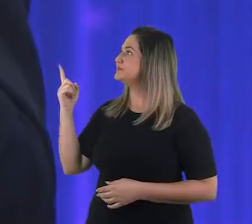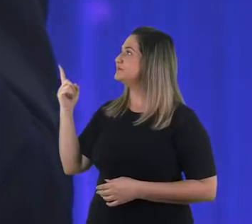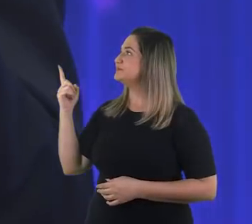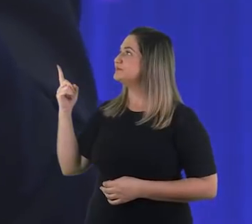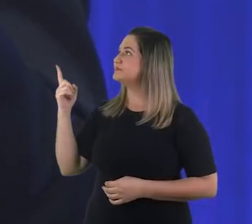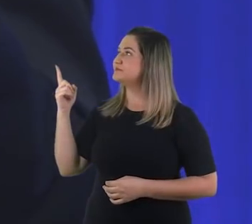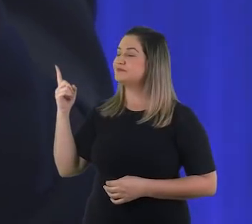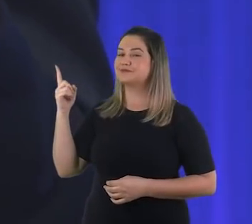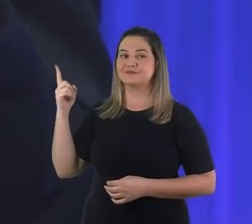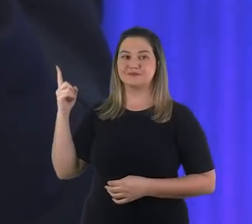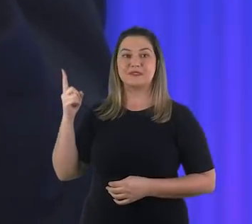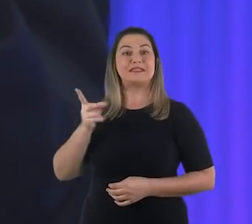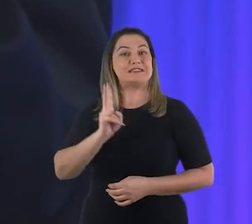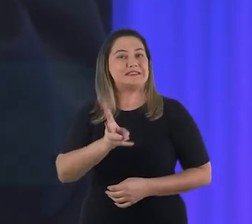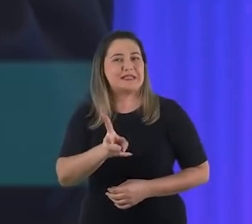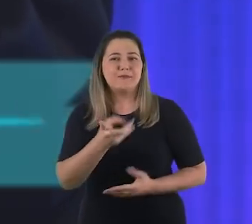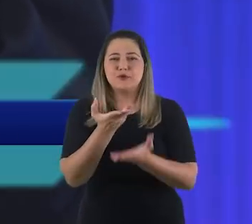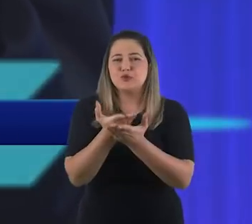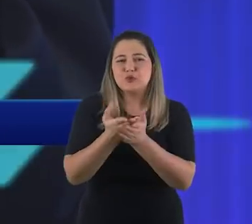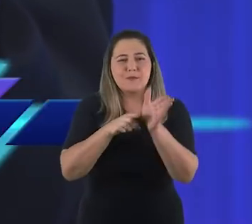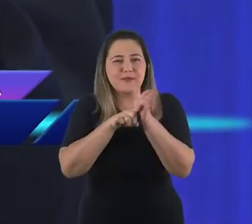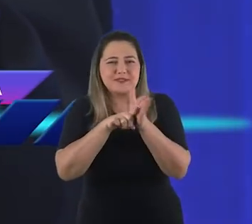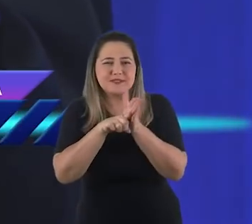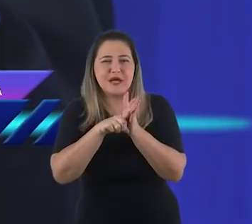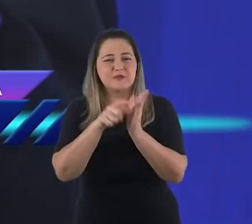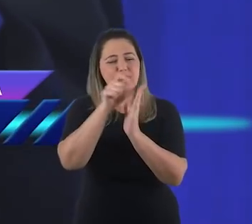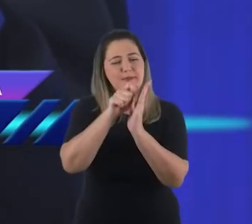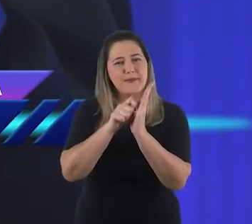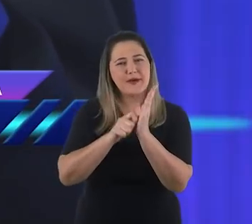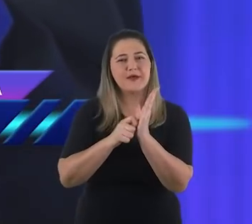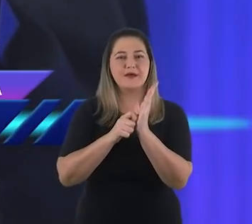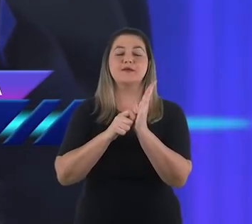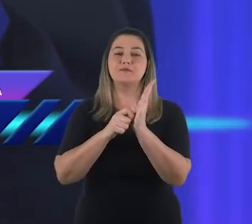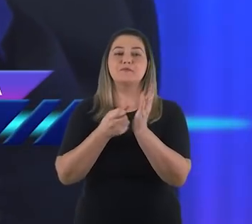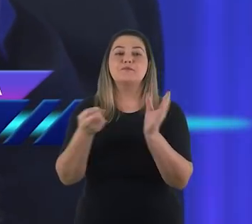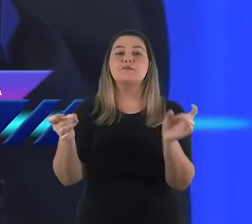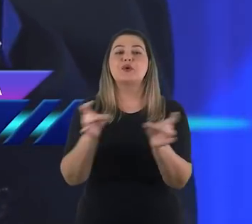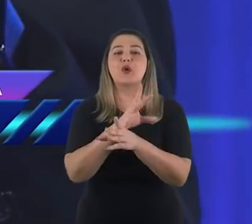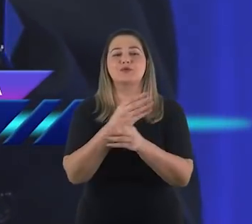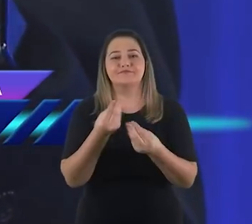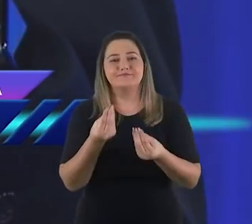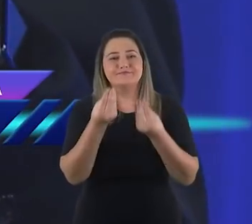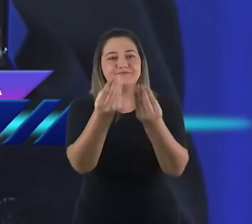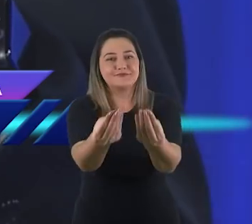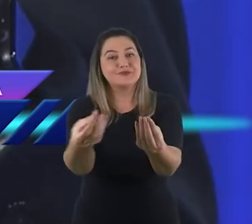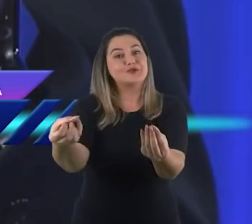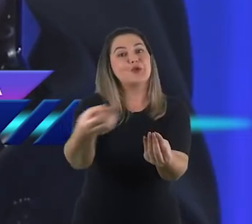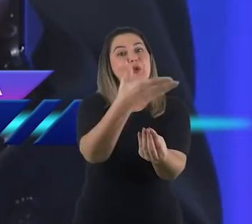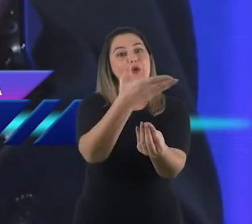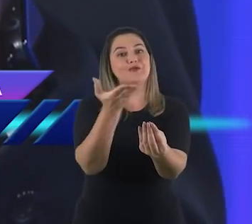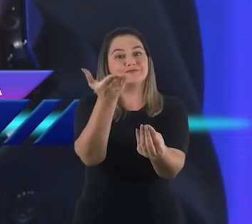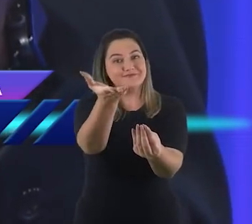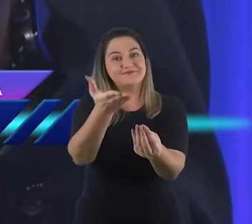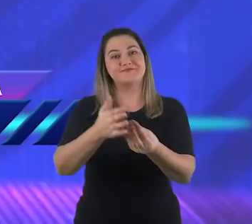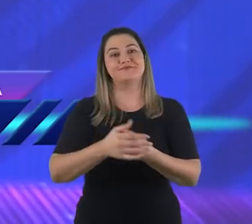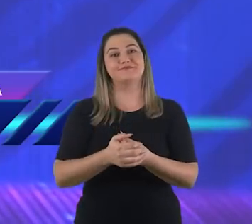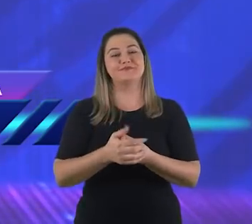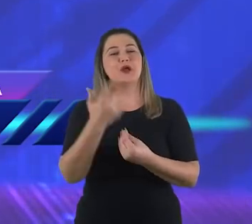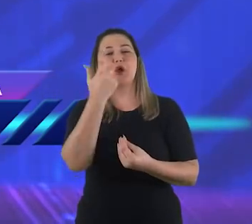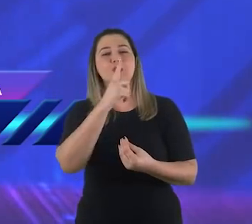Aqui na Novo Tempo, sempre novos estudos estão sendo feitos. A Novo Tempo sempre produz estudos novos para que